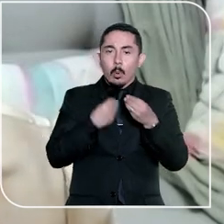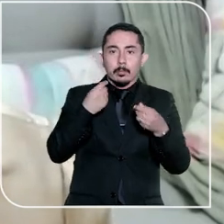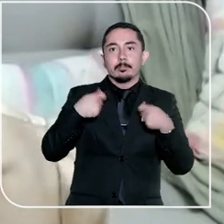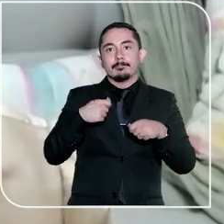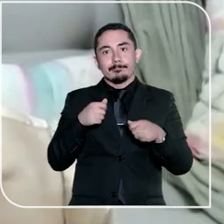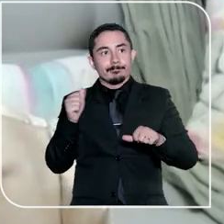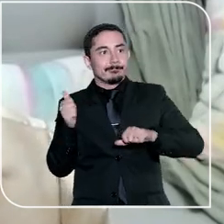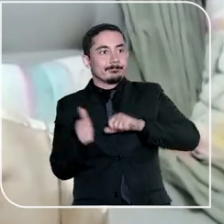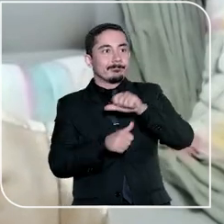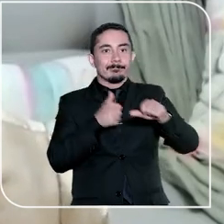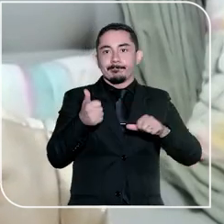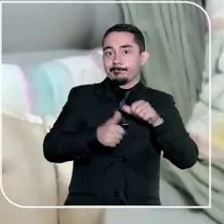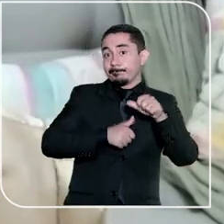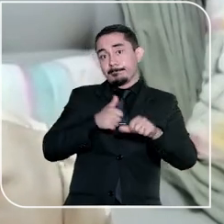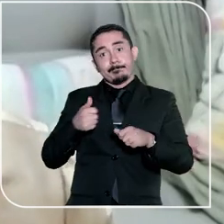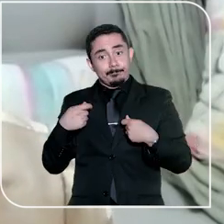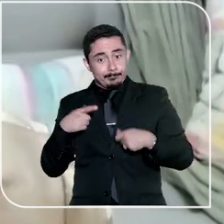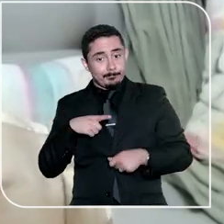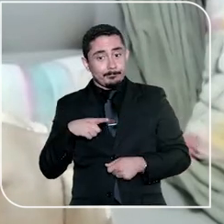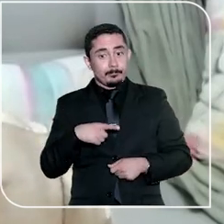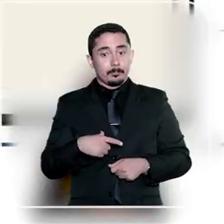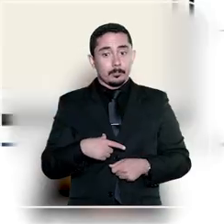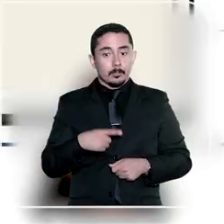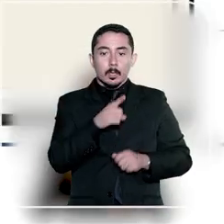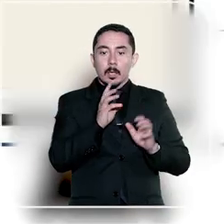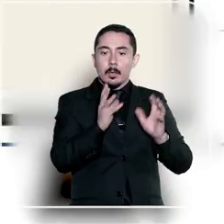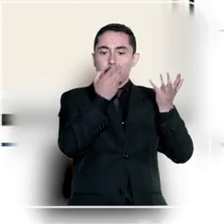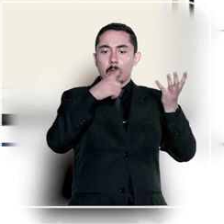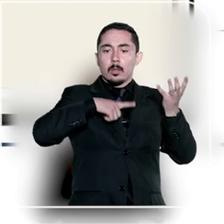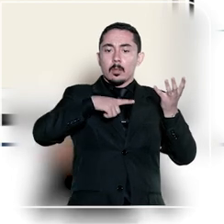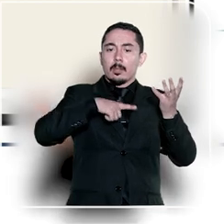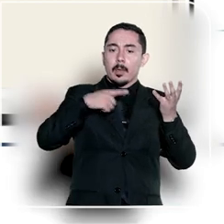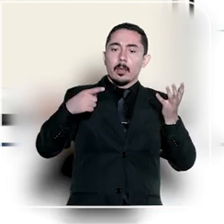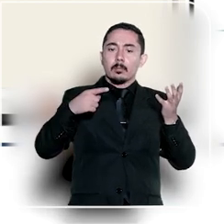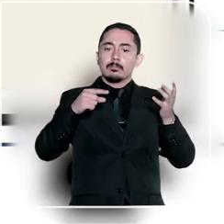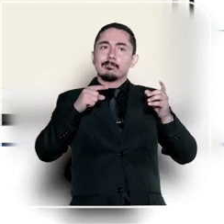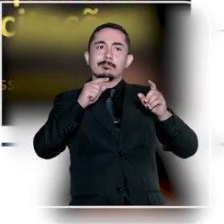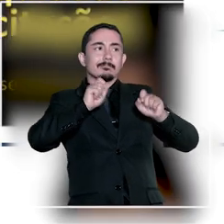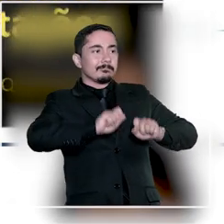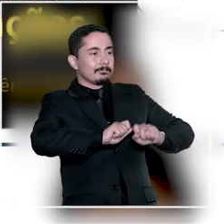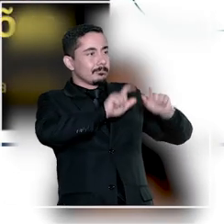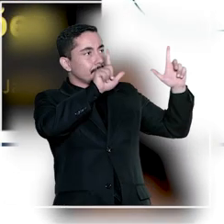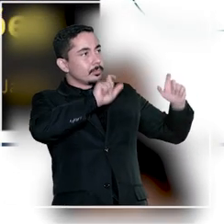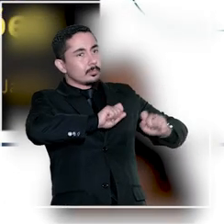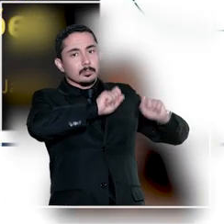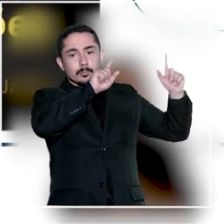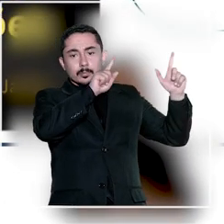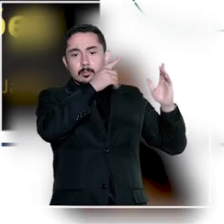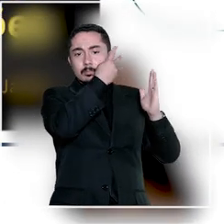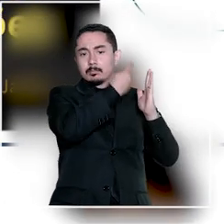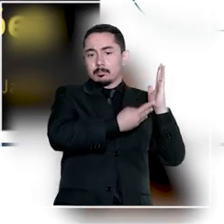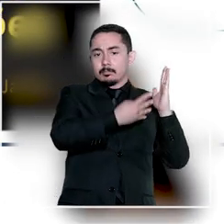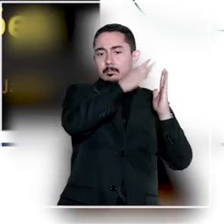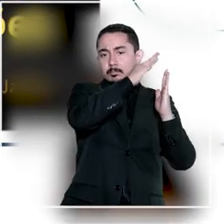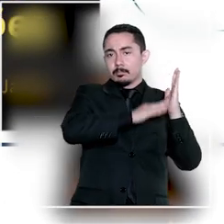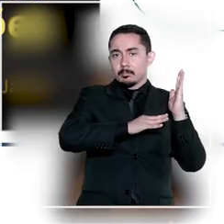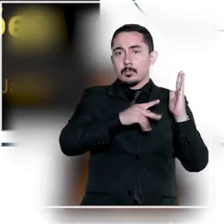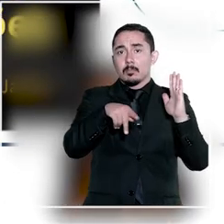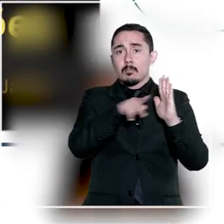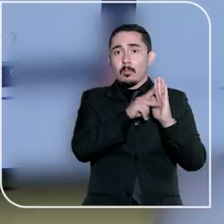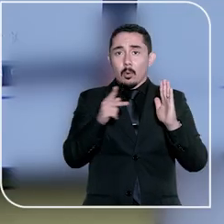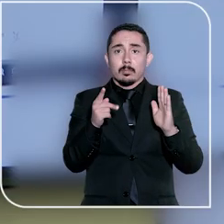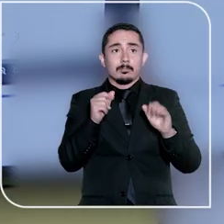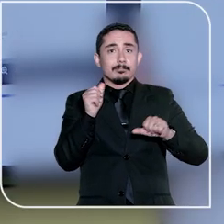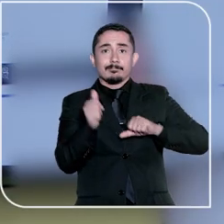ser constantemente revisados o evento contou com painéis tratando desde licitações e contratações na Gestão